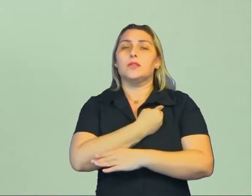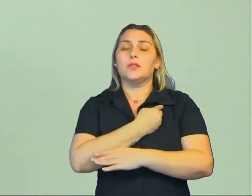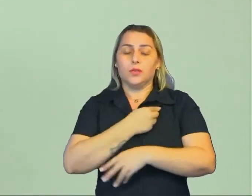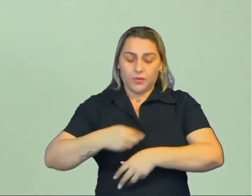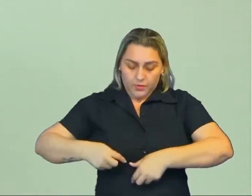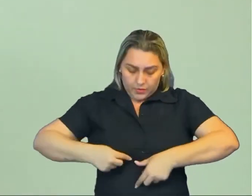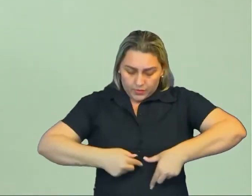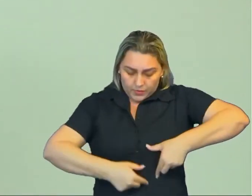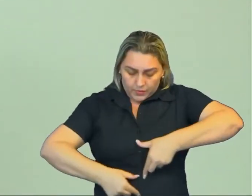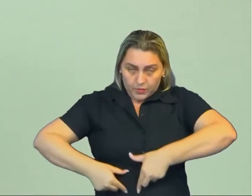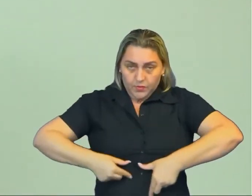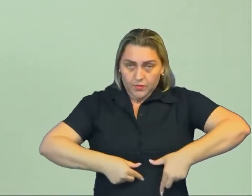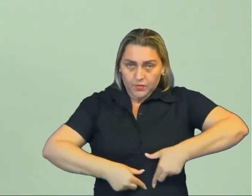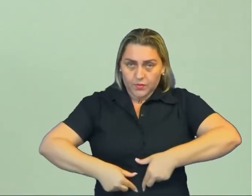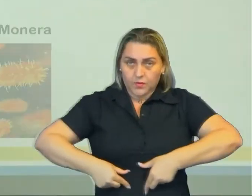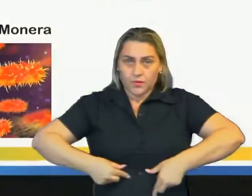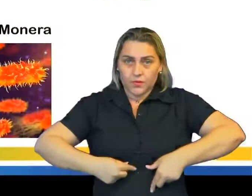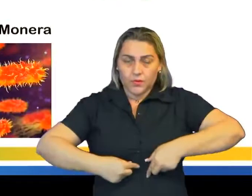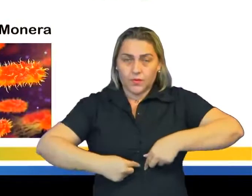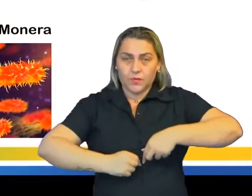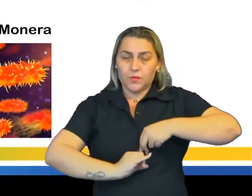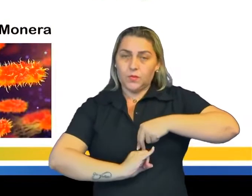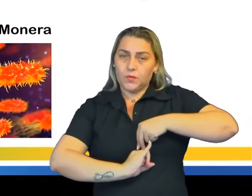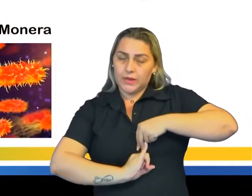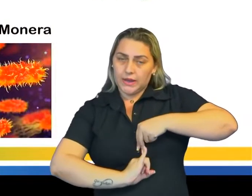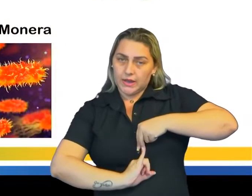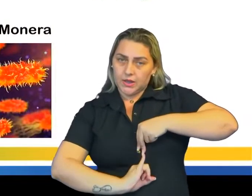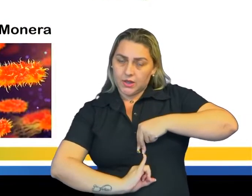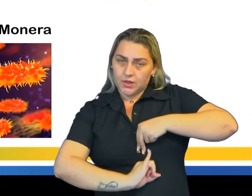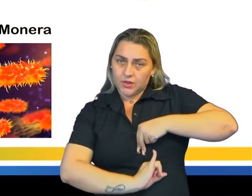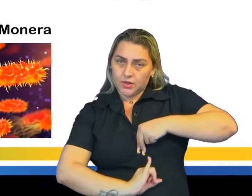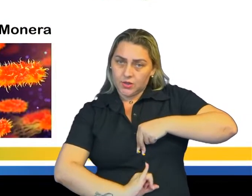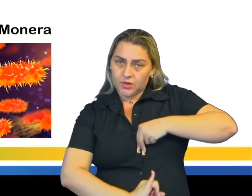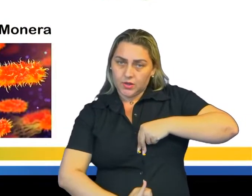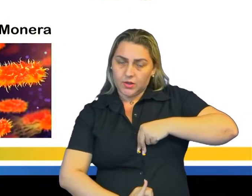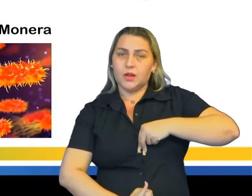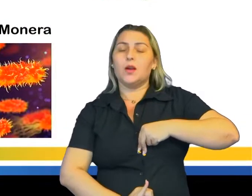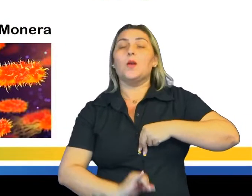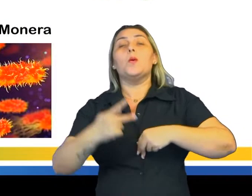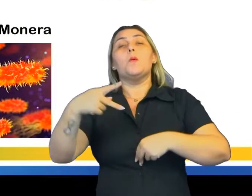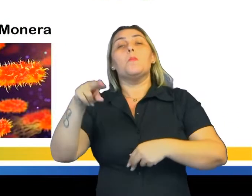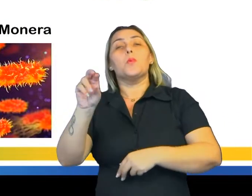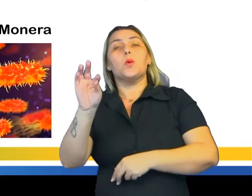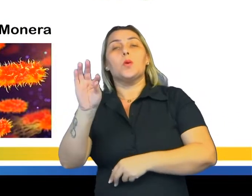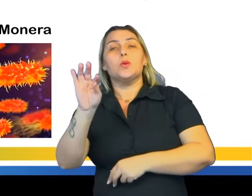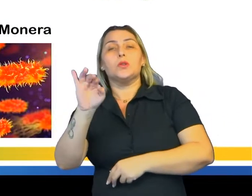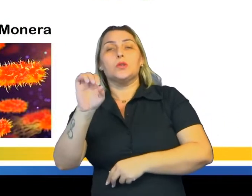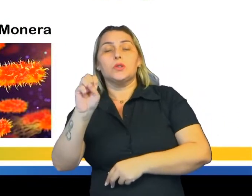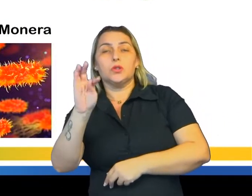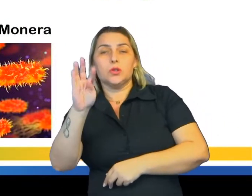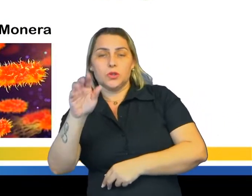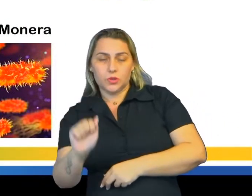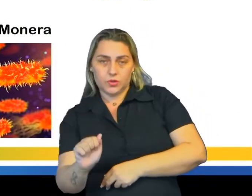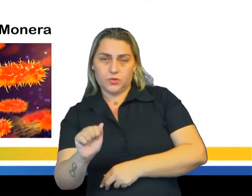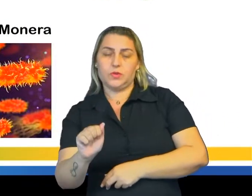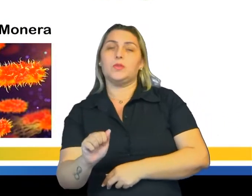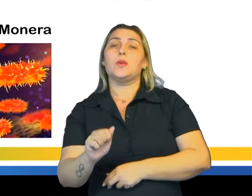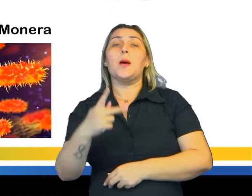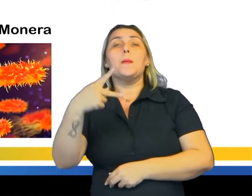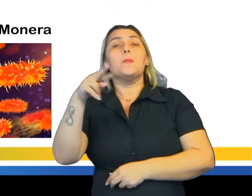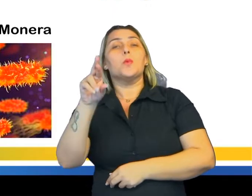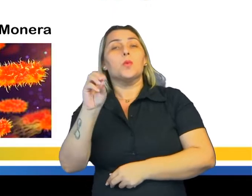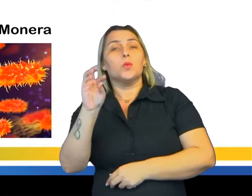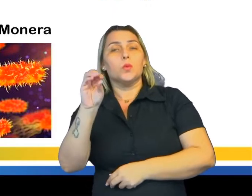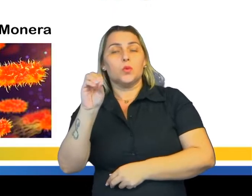flora intestinal. E o último reino, não menos importante, é o protista. Esse reino são os